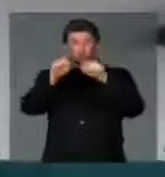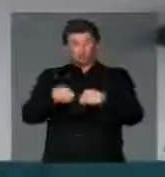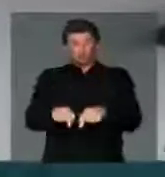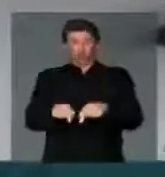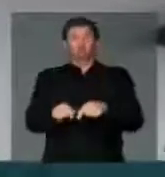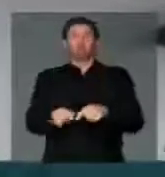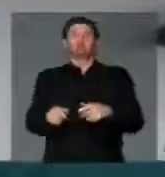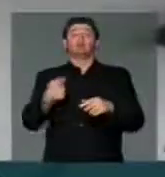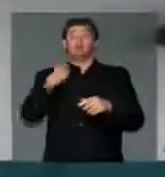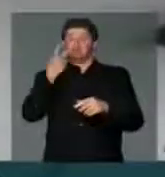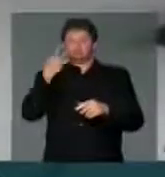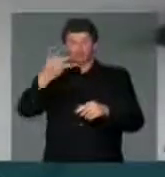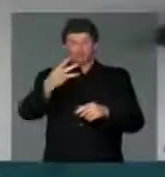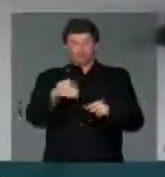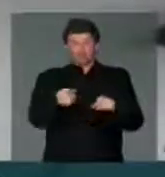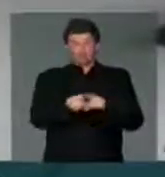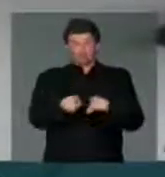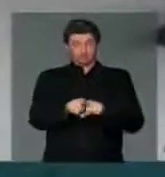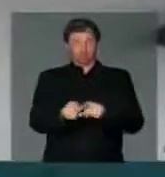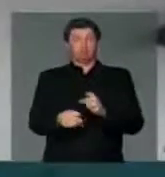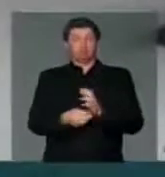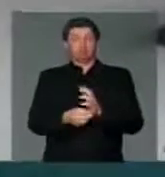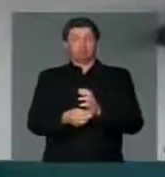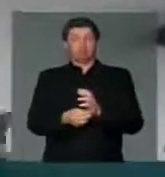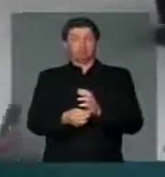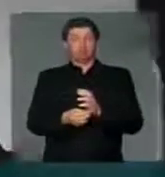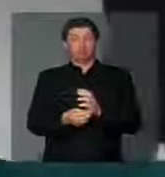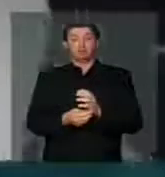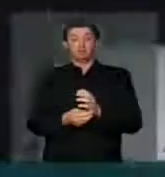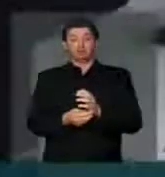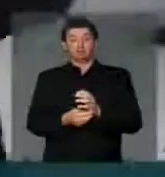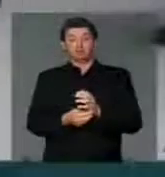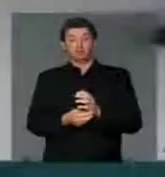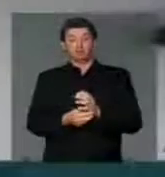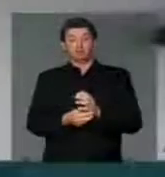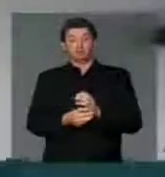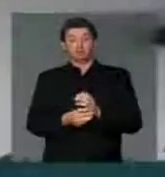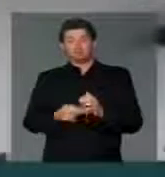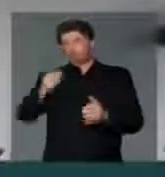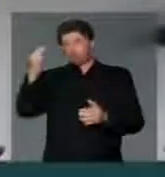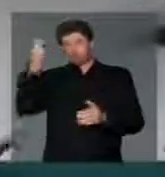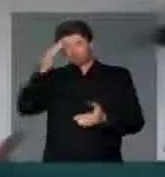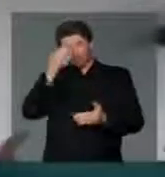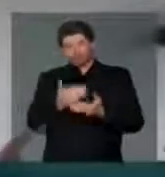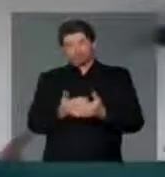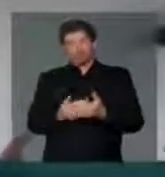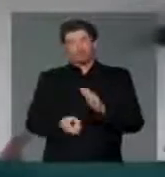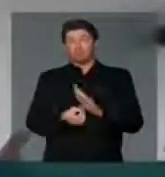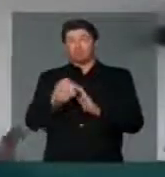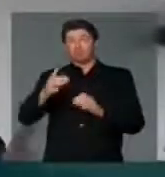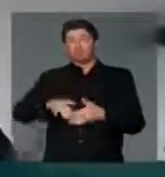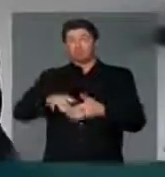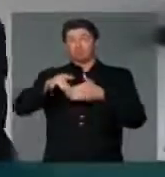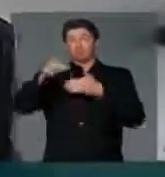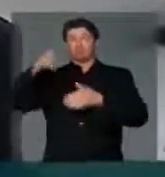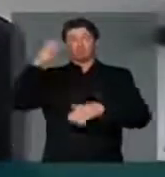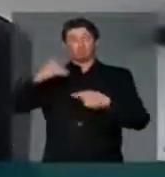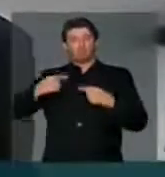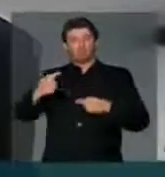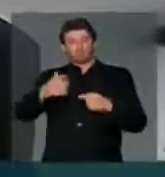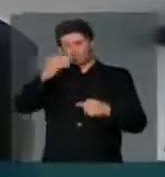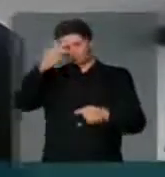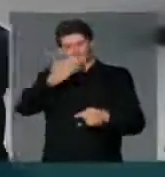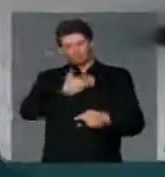quero destacar, deputado Gilberto, é inacreditável, porque líderes políticos,